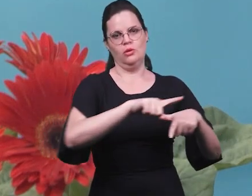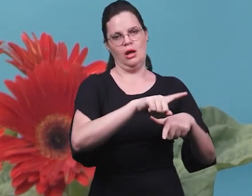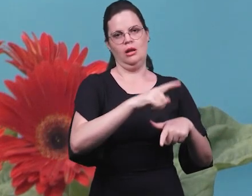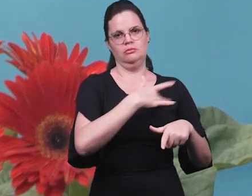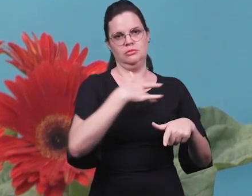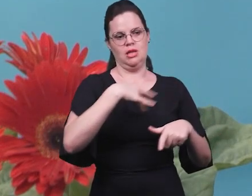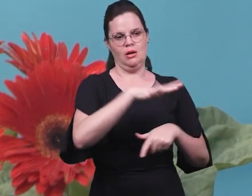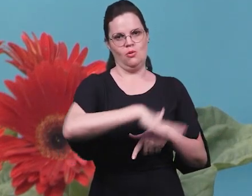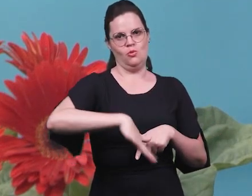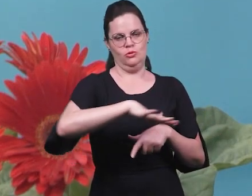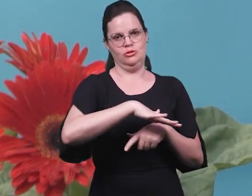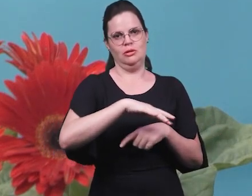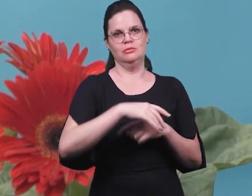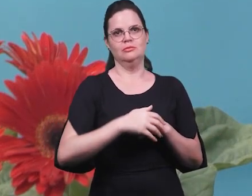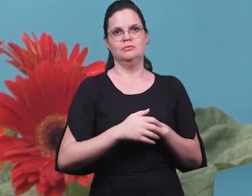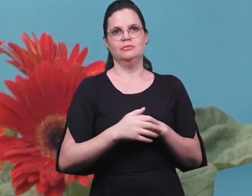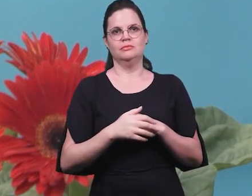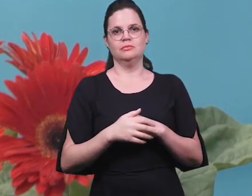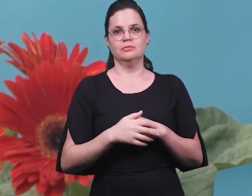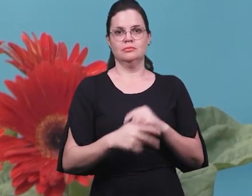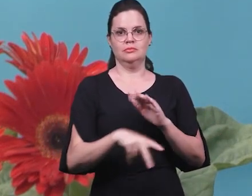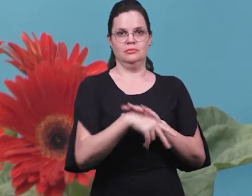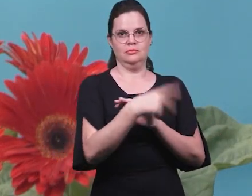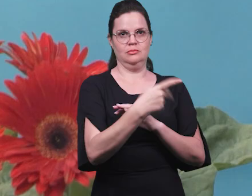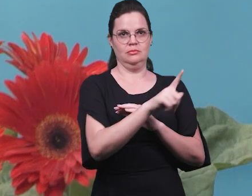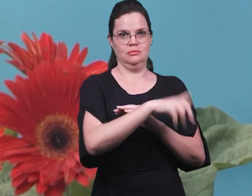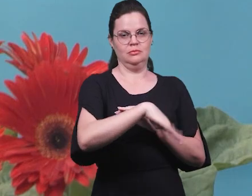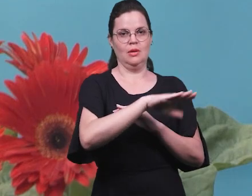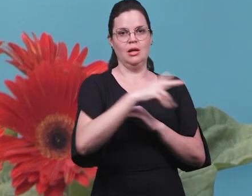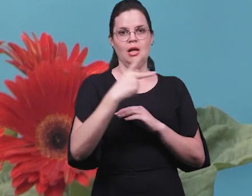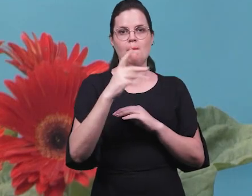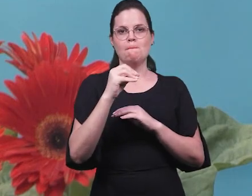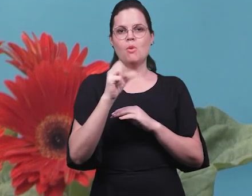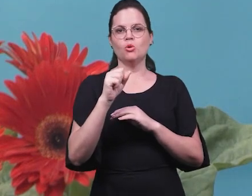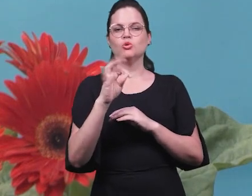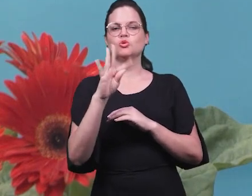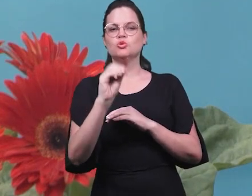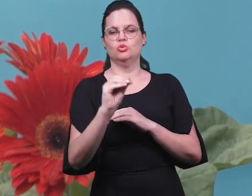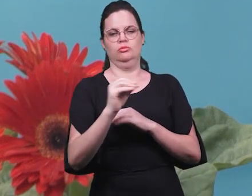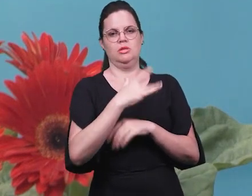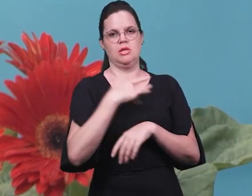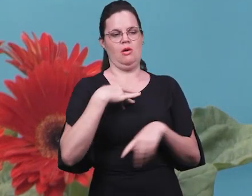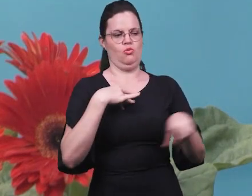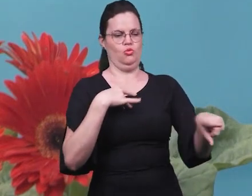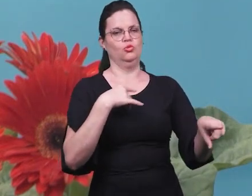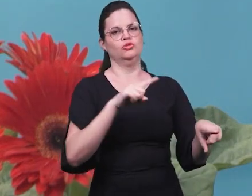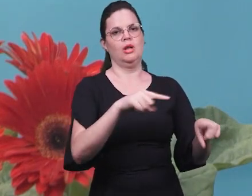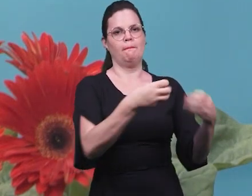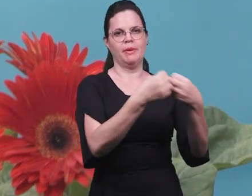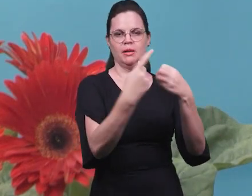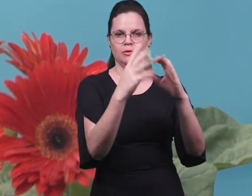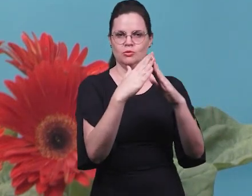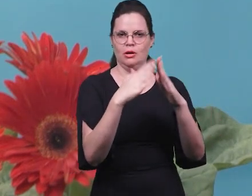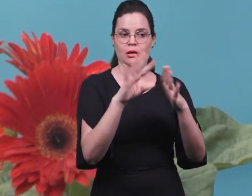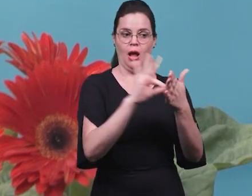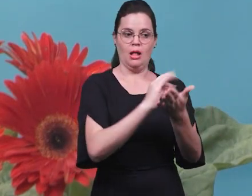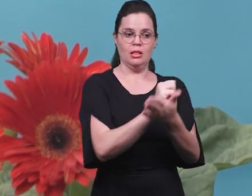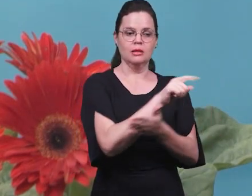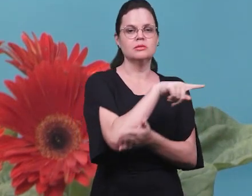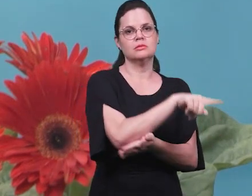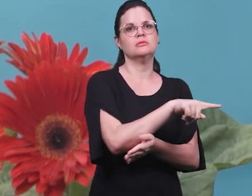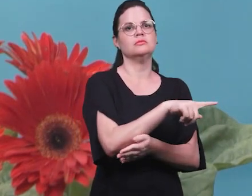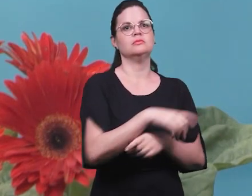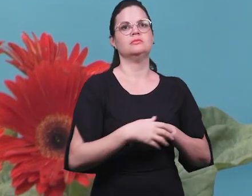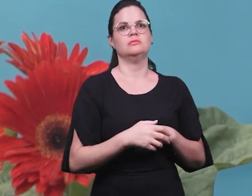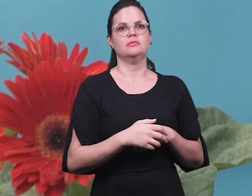de saúde, né, que ele vai fazer parte daquele território de adscrição daquela população, daquela unidade de saúde, e